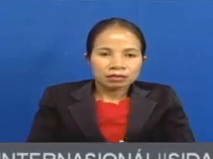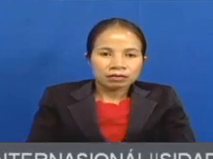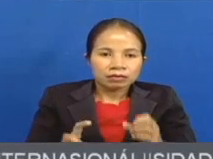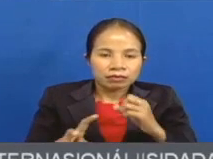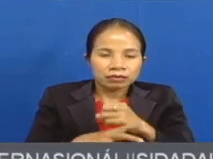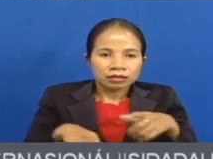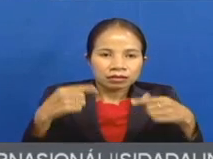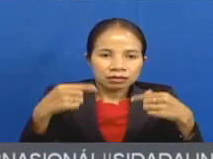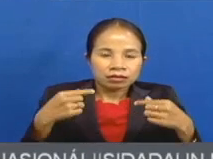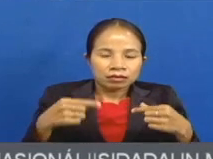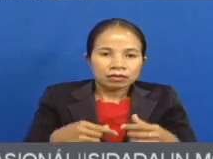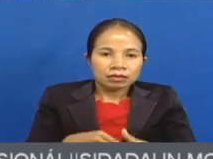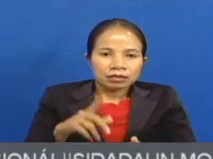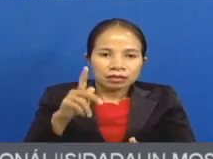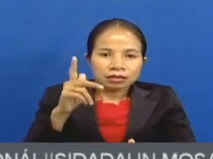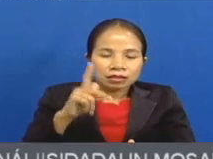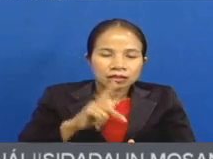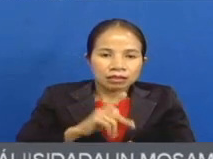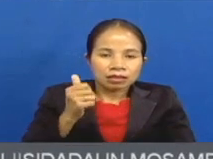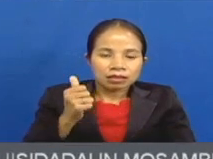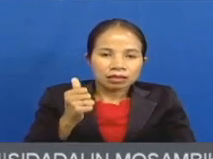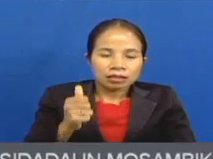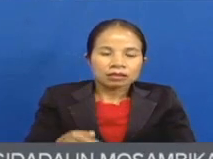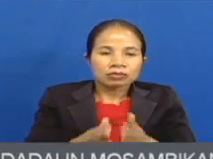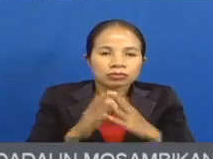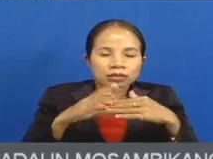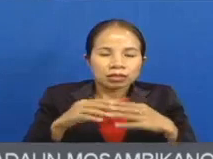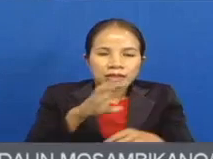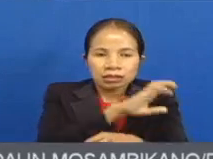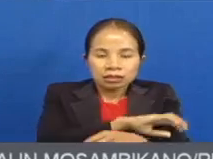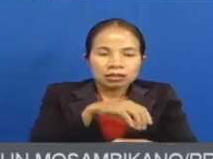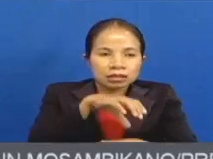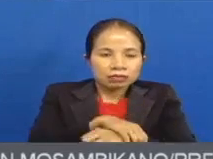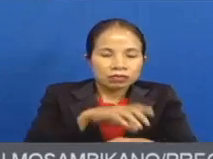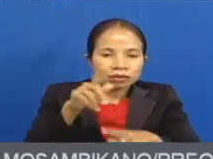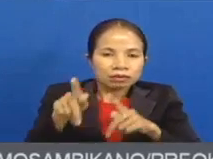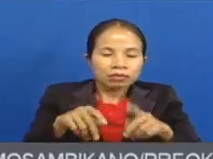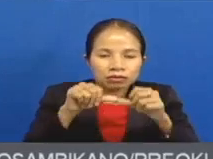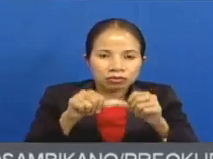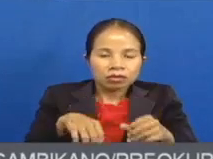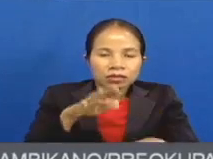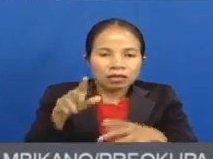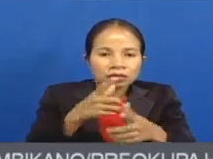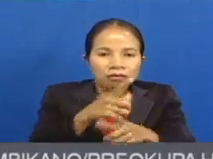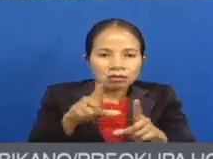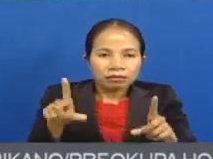Vítima confronto e recasta em Naro, russa autoridade de segurança, captura autor Siranebe, continua lá o